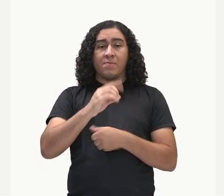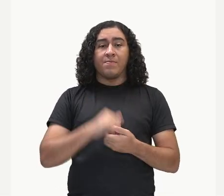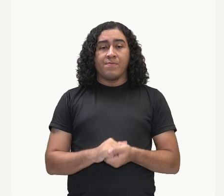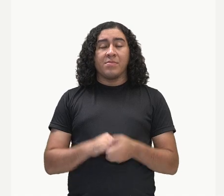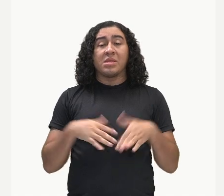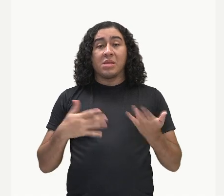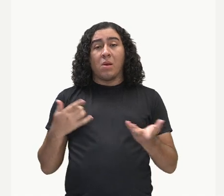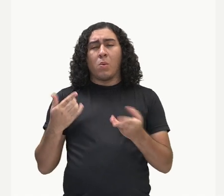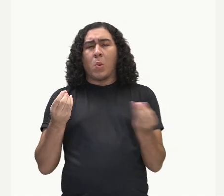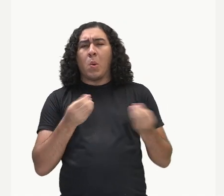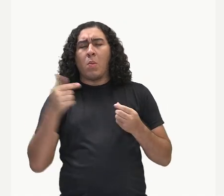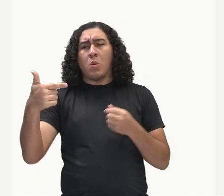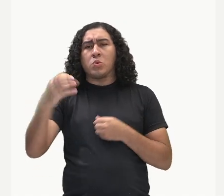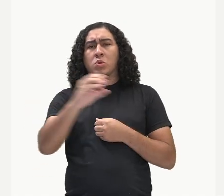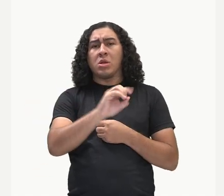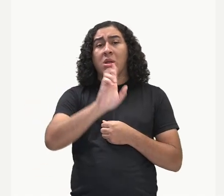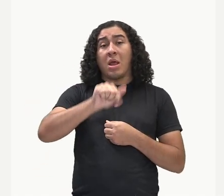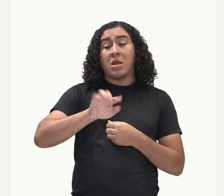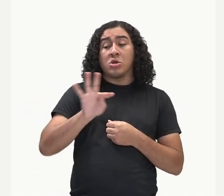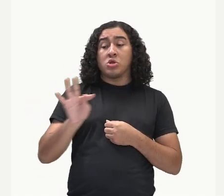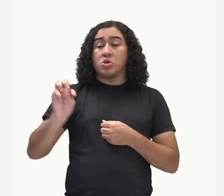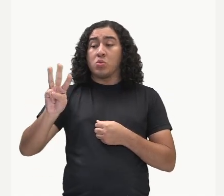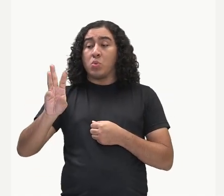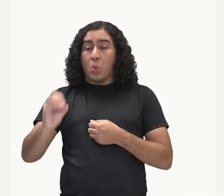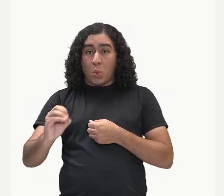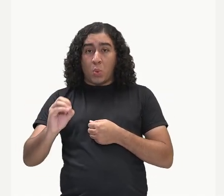Seria, então, 2, tá?